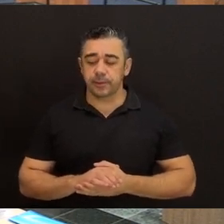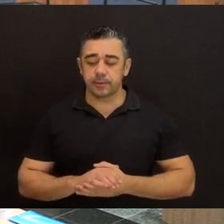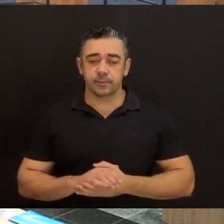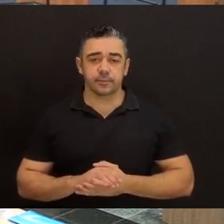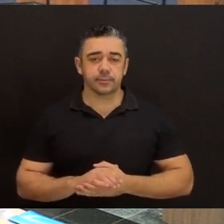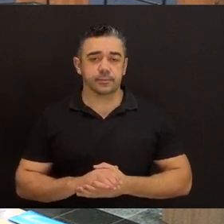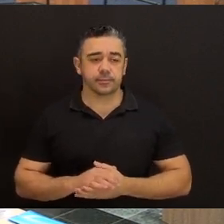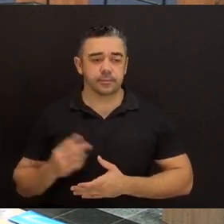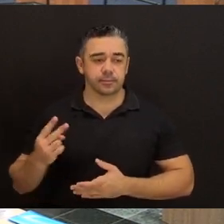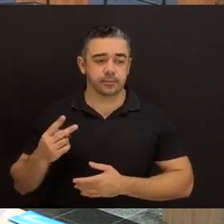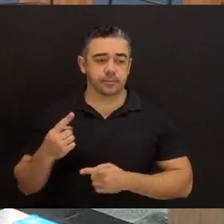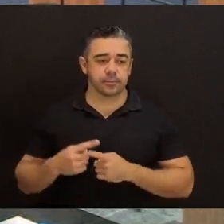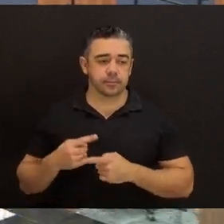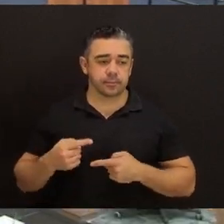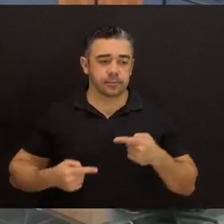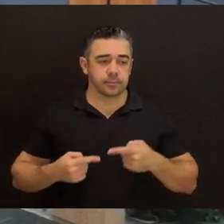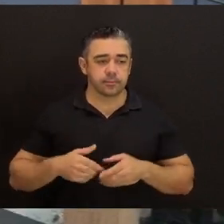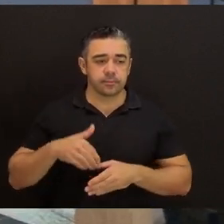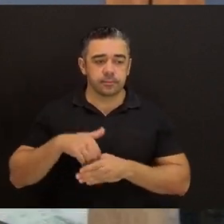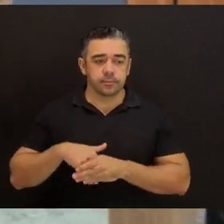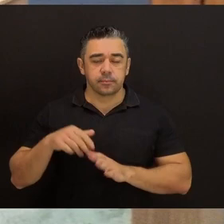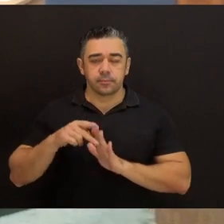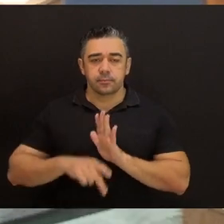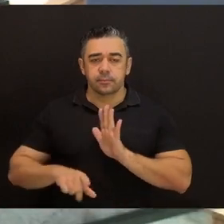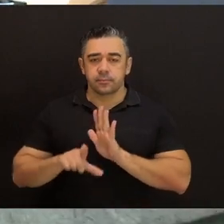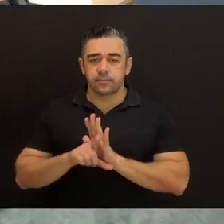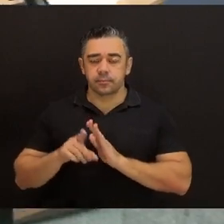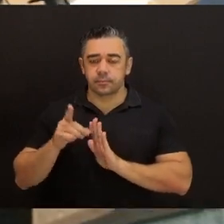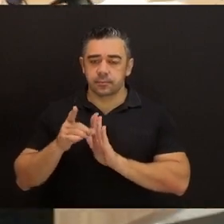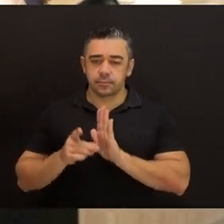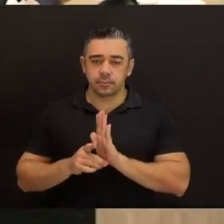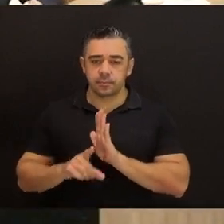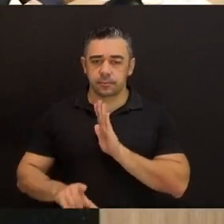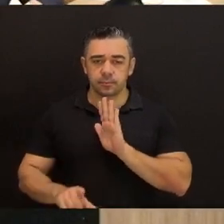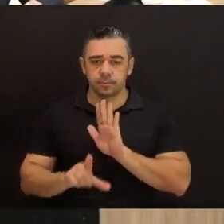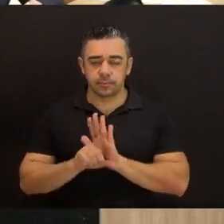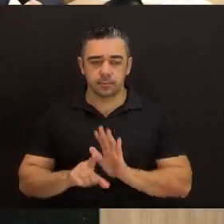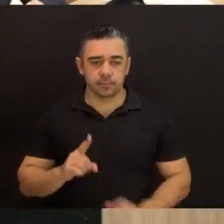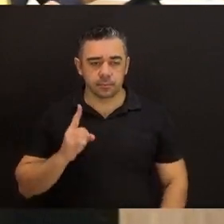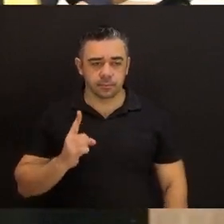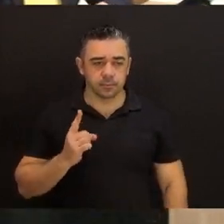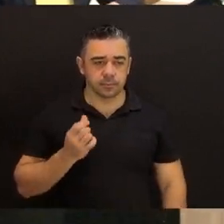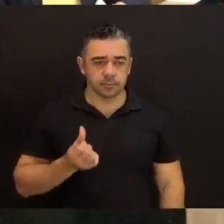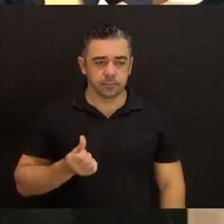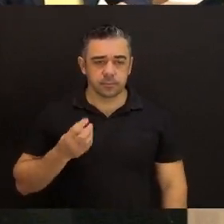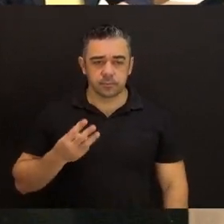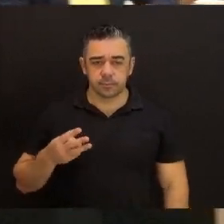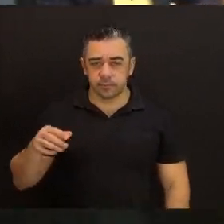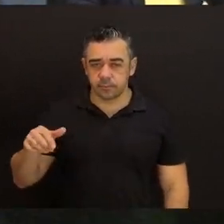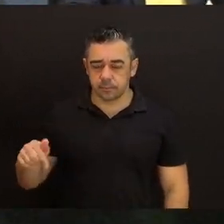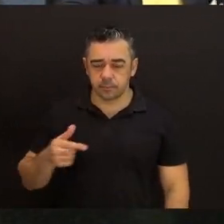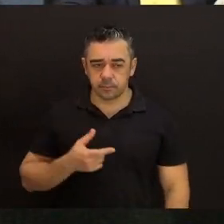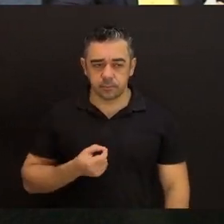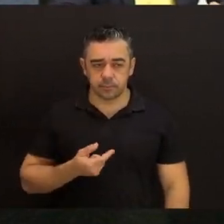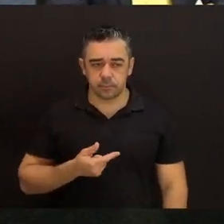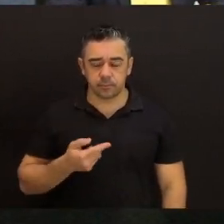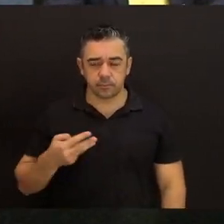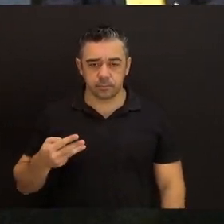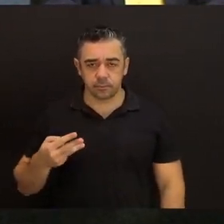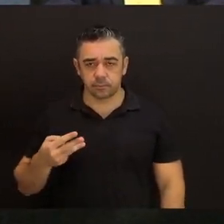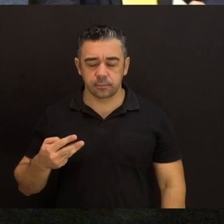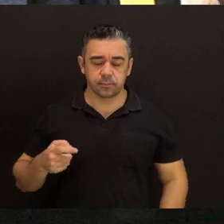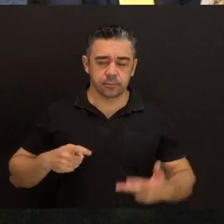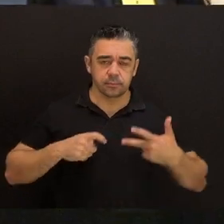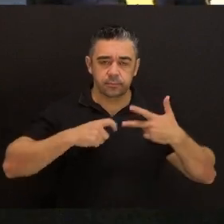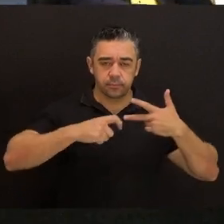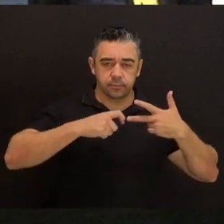segundo turno de discussão e votação do projeto de decreto legislativo 1637 de 2023 do Poder